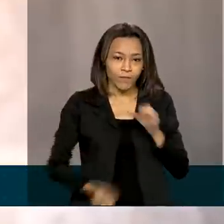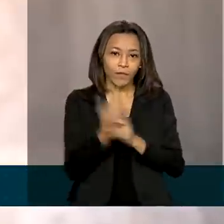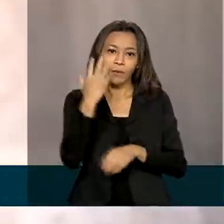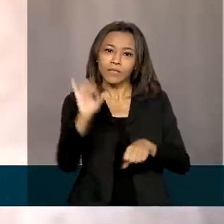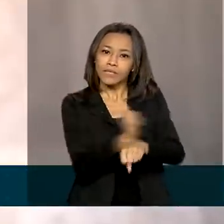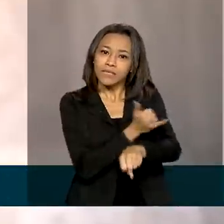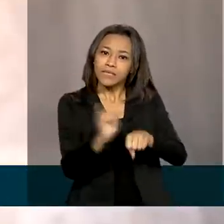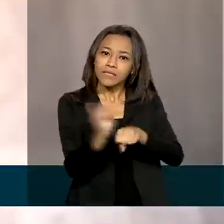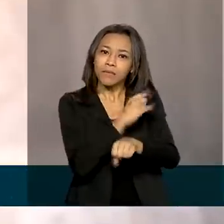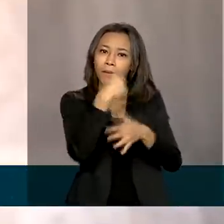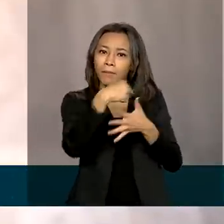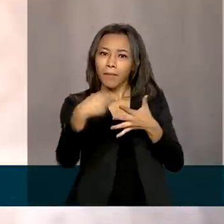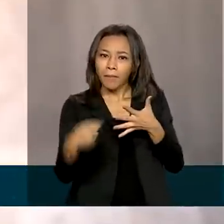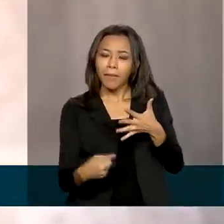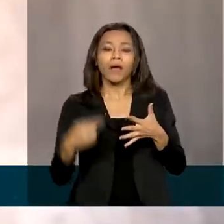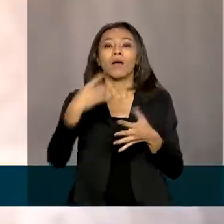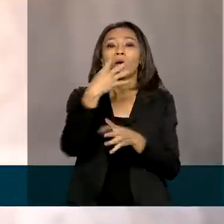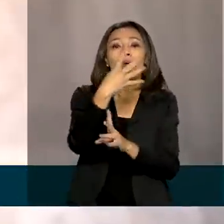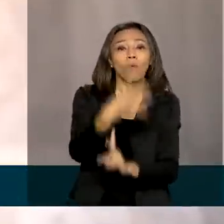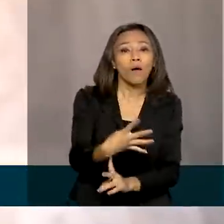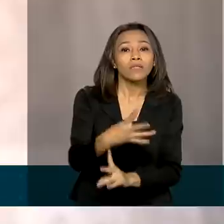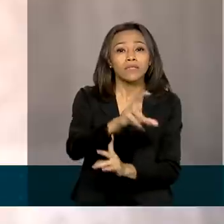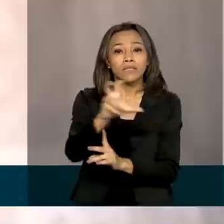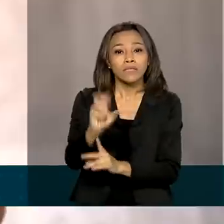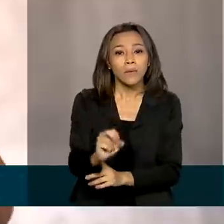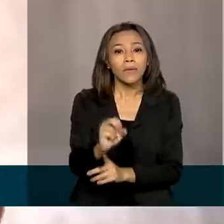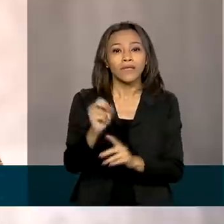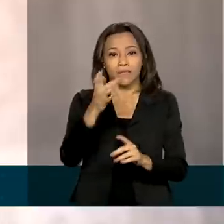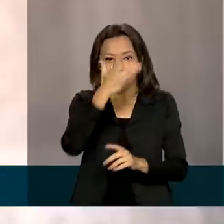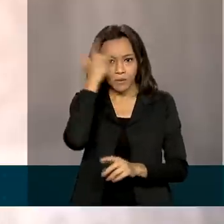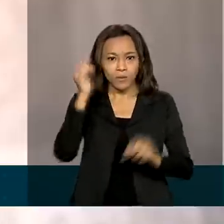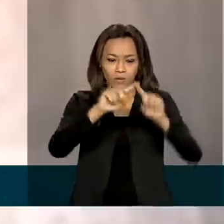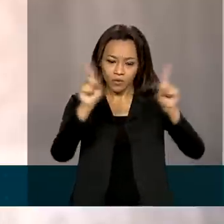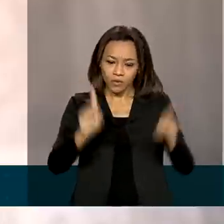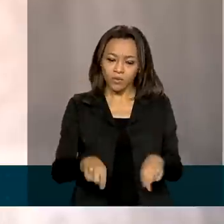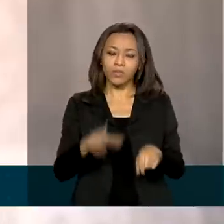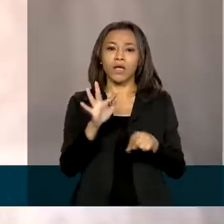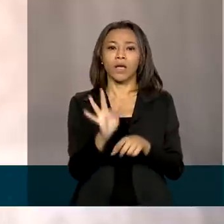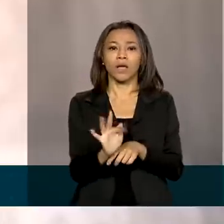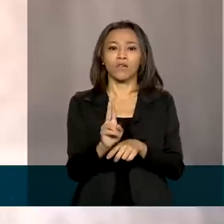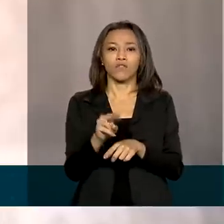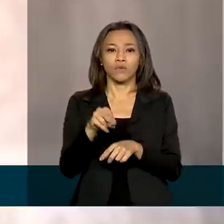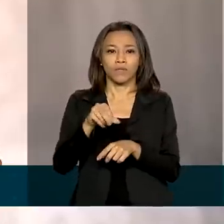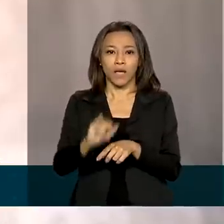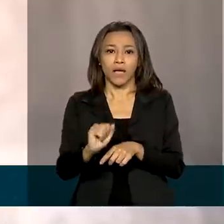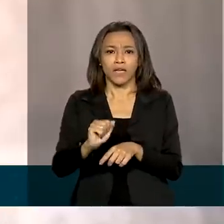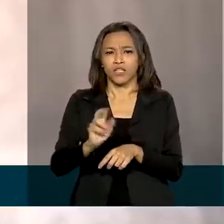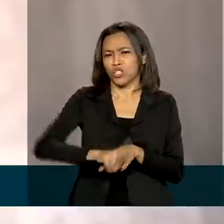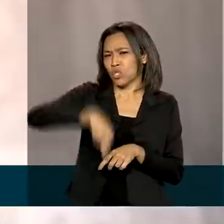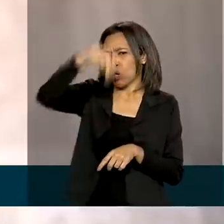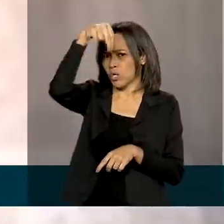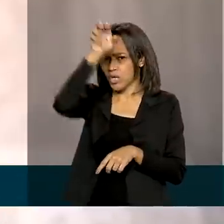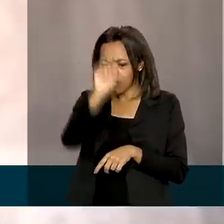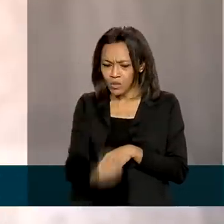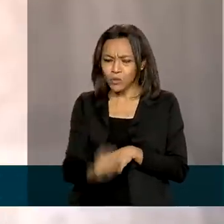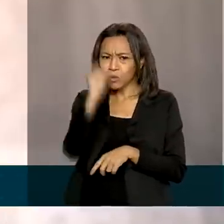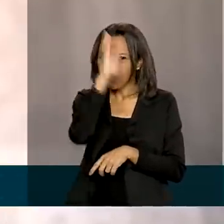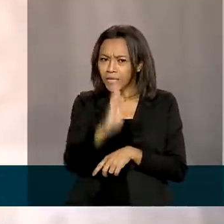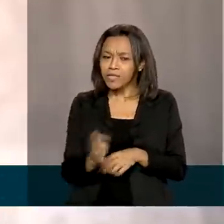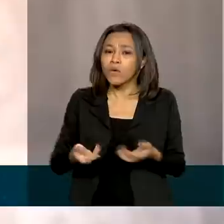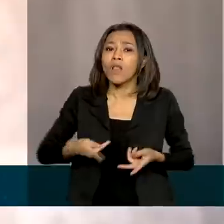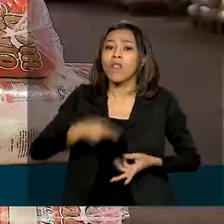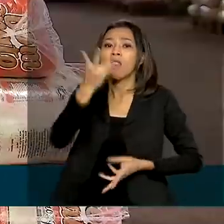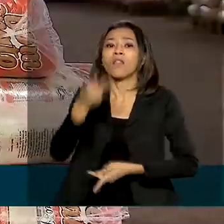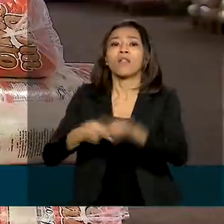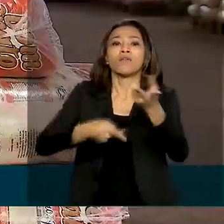-tarefa. São 450 servidores da FUNAI de norte a sul do país para levar comida a quem realmente